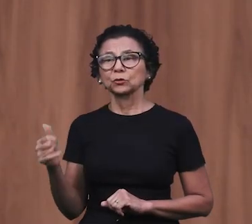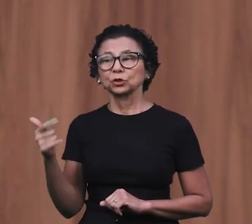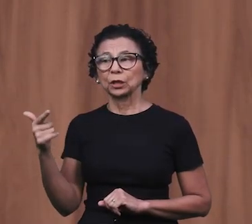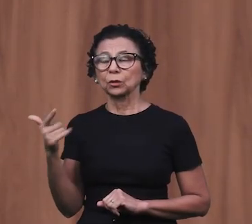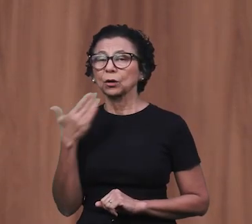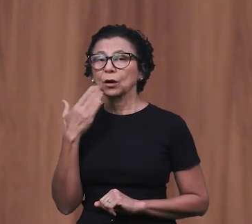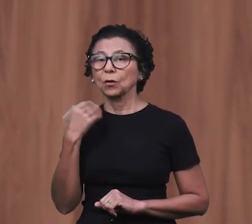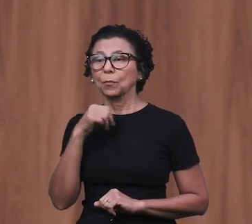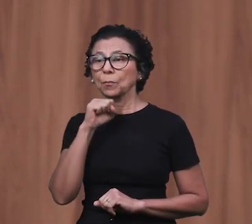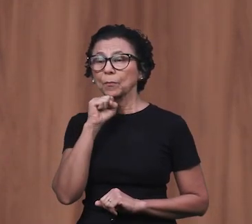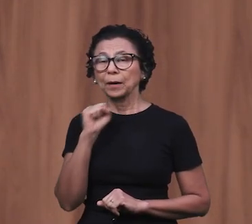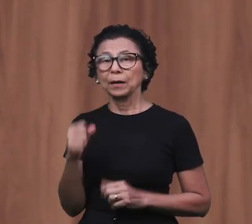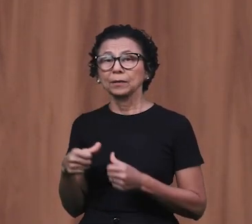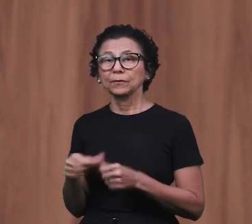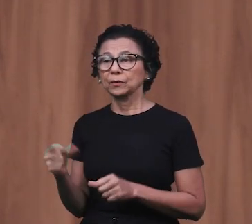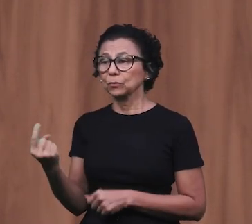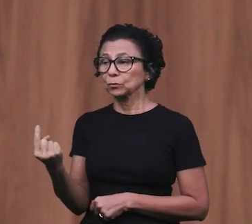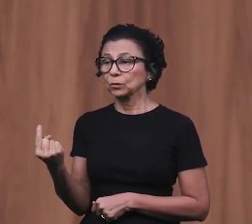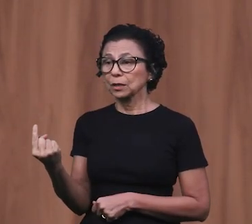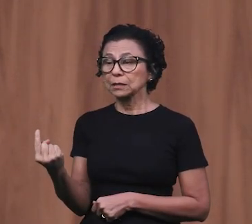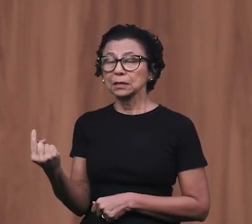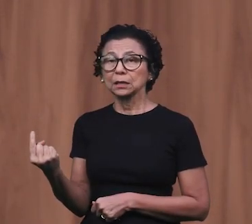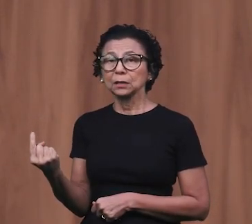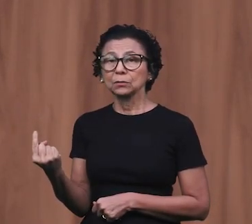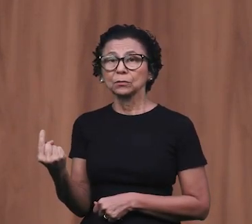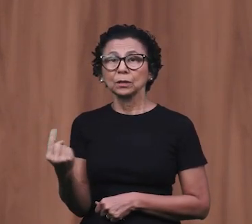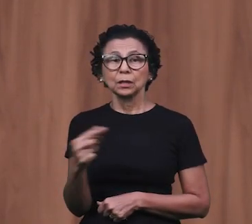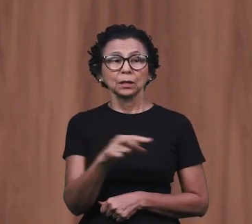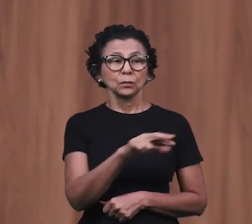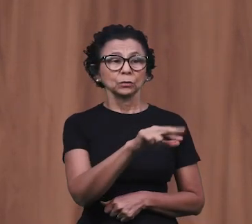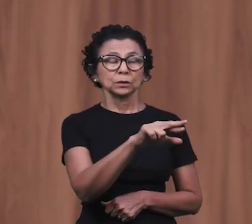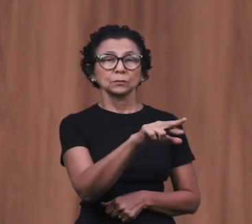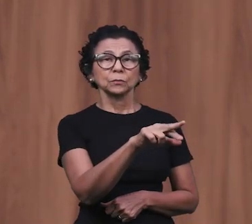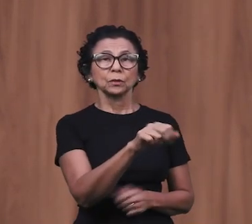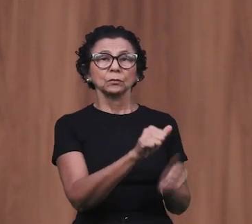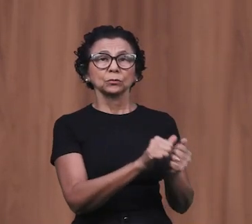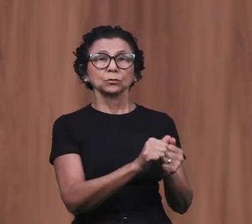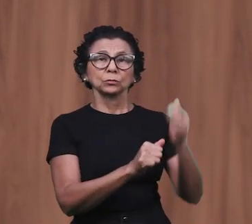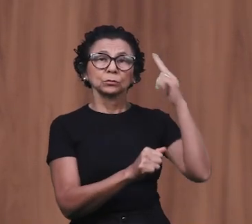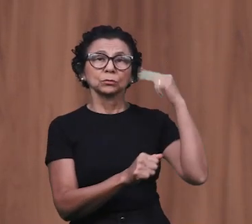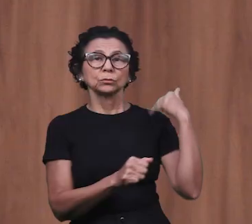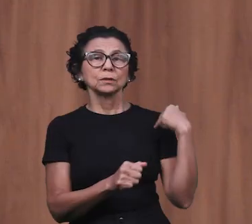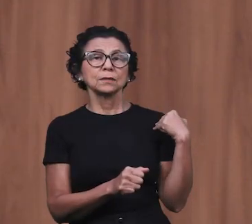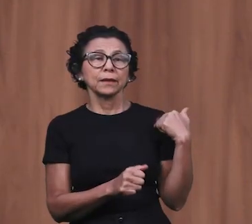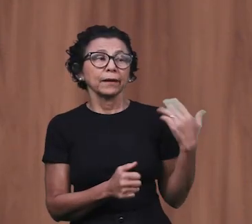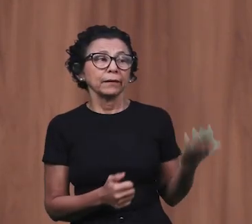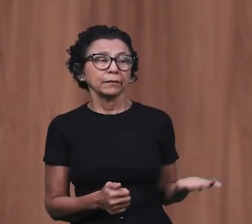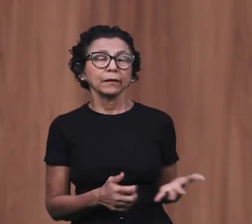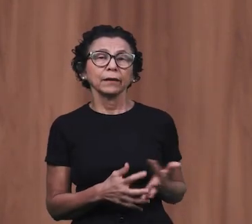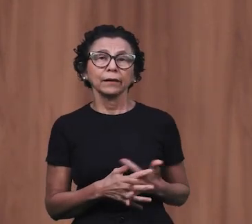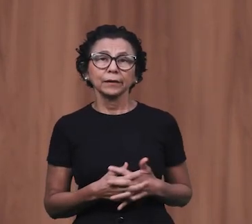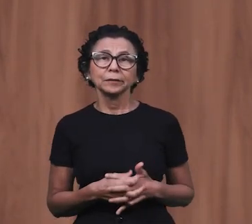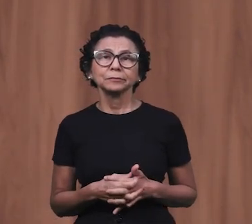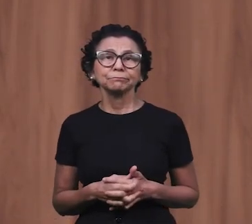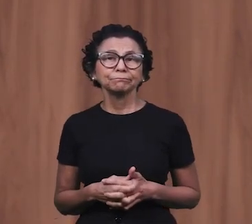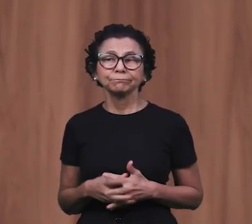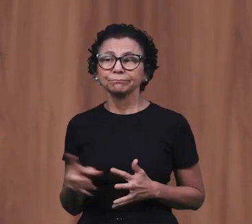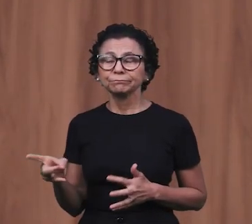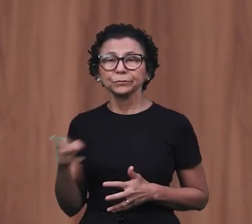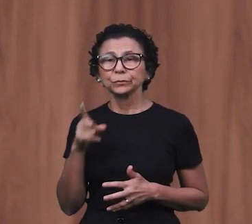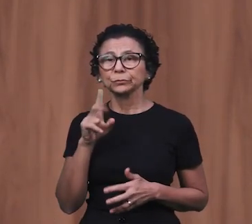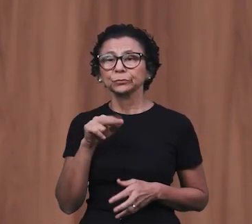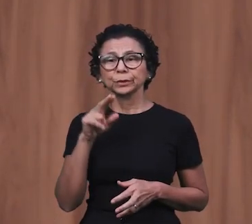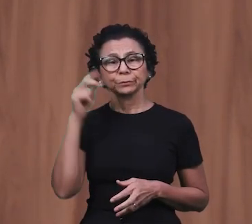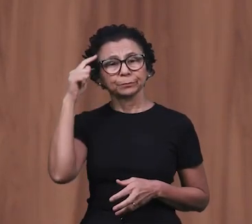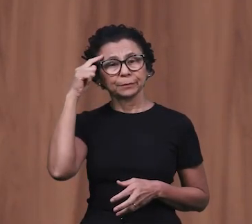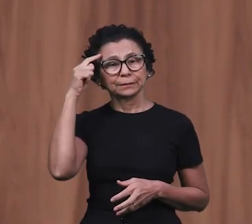os irmãos, os 11 estavam com José, né? E o pai, saudoso ali de José, não fazia noção